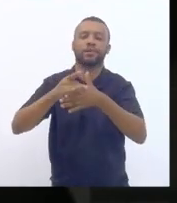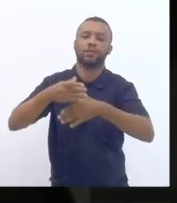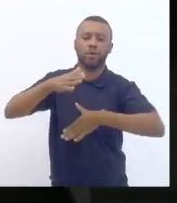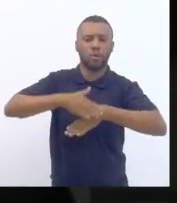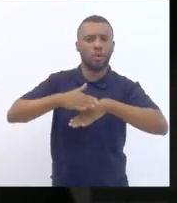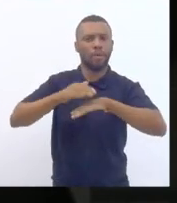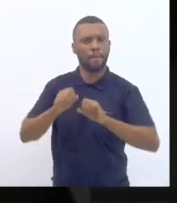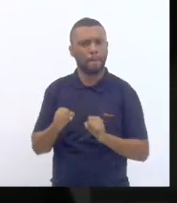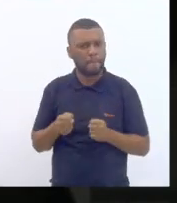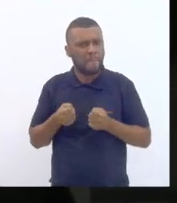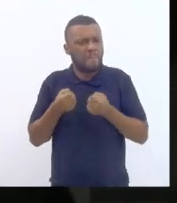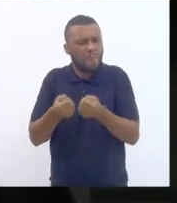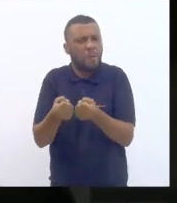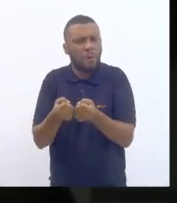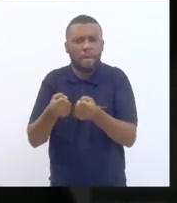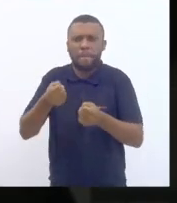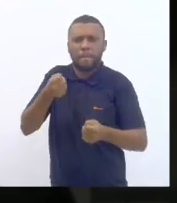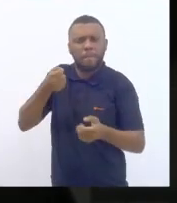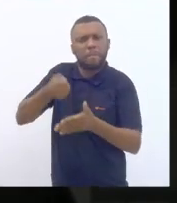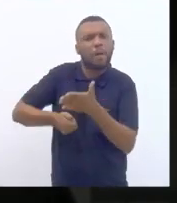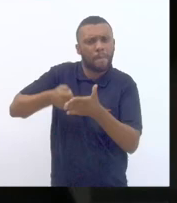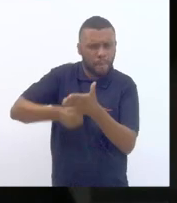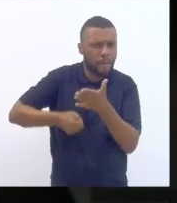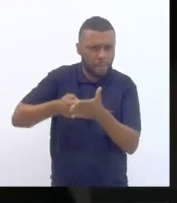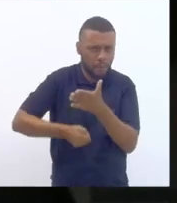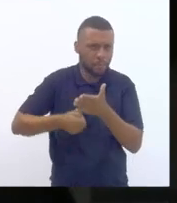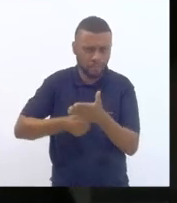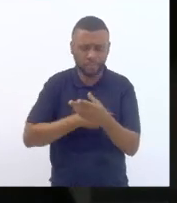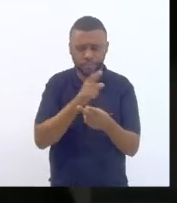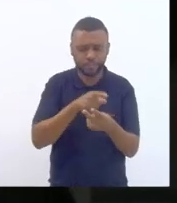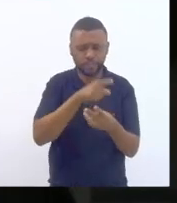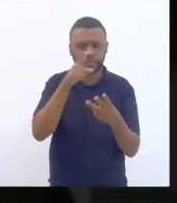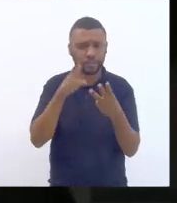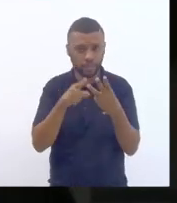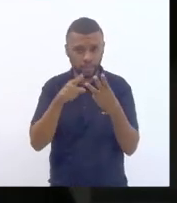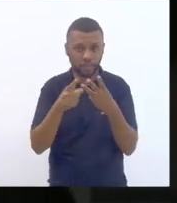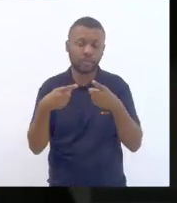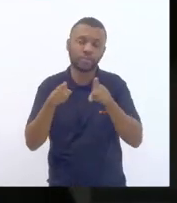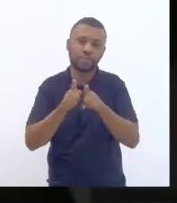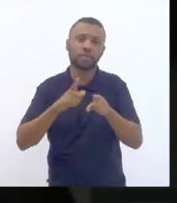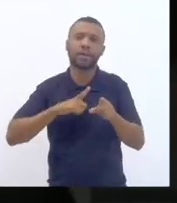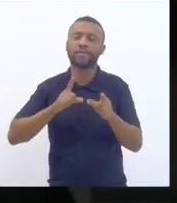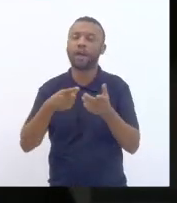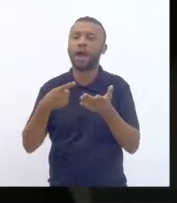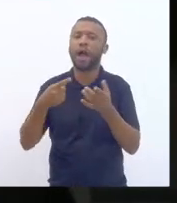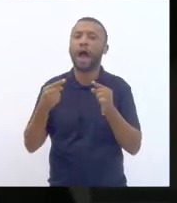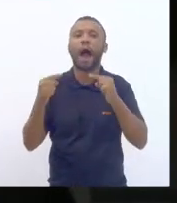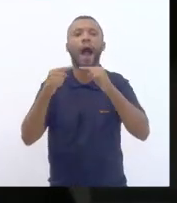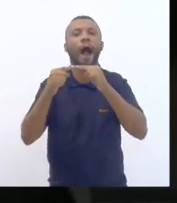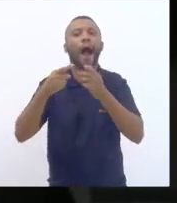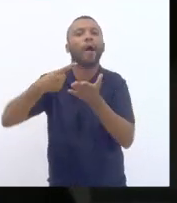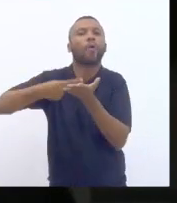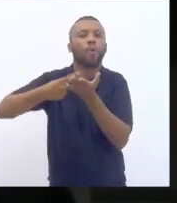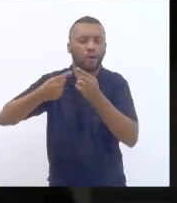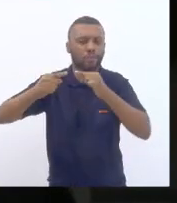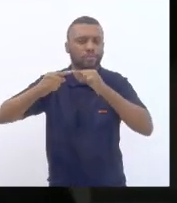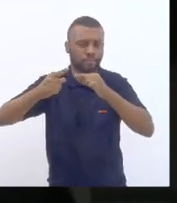isso O terceiro também hoje acordo o Colégio de líderes ontem